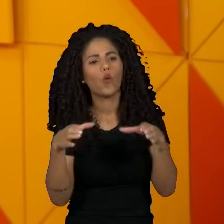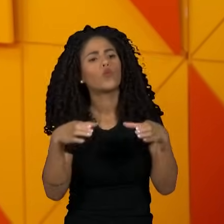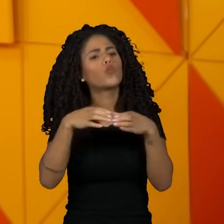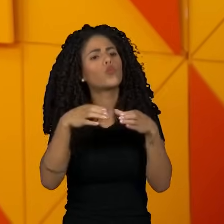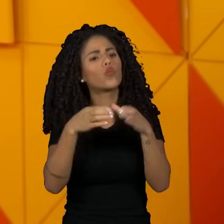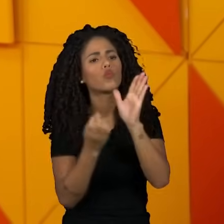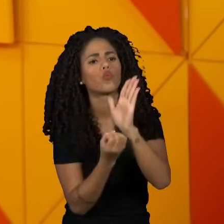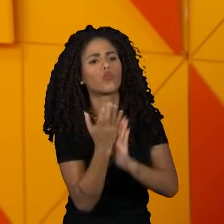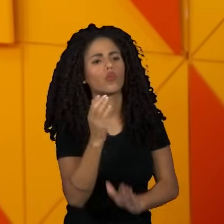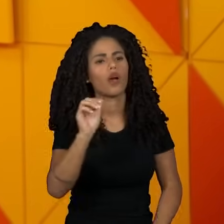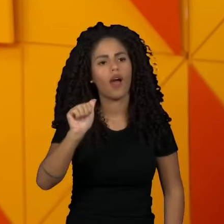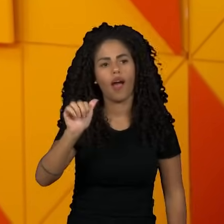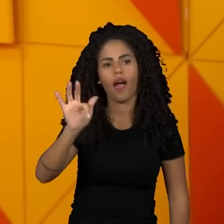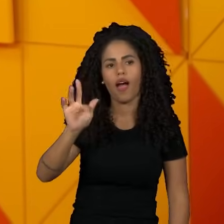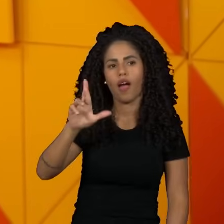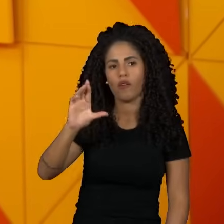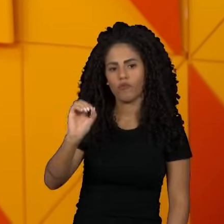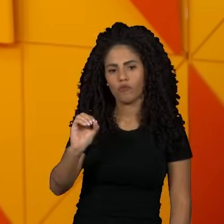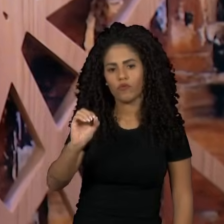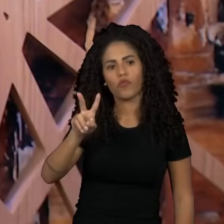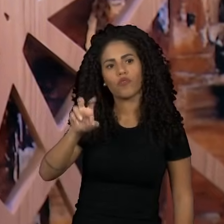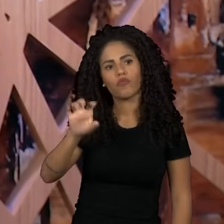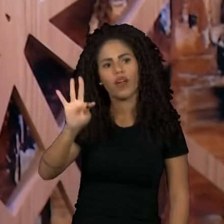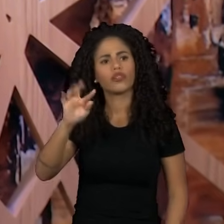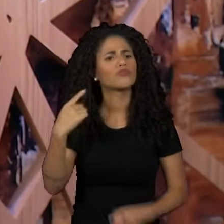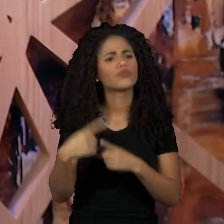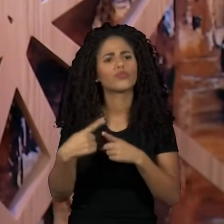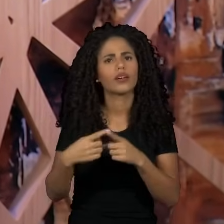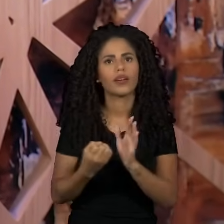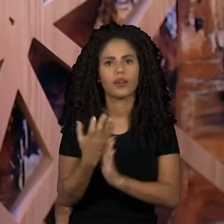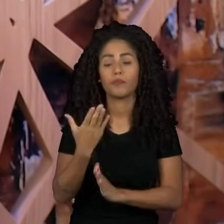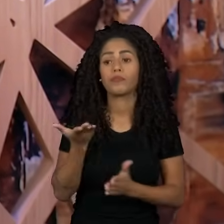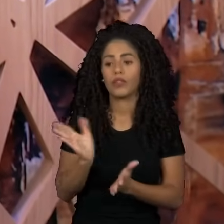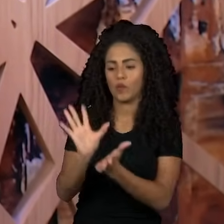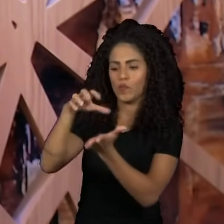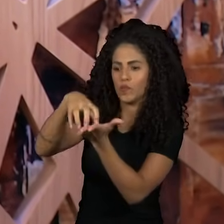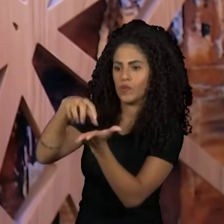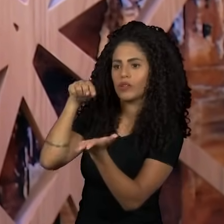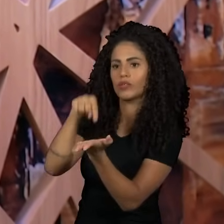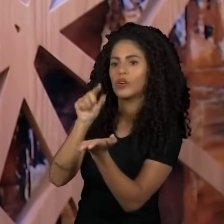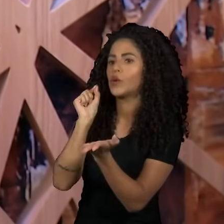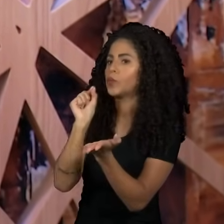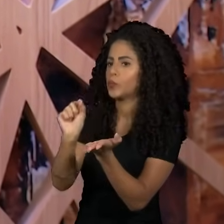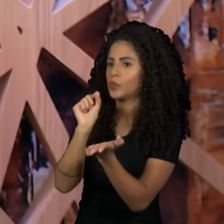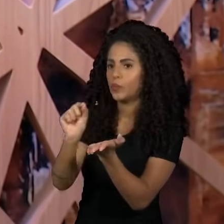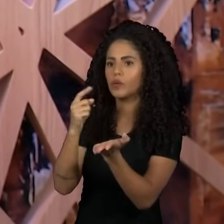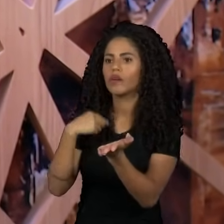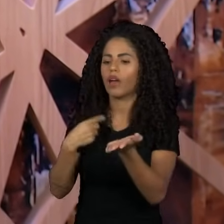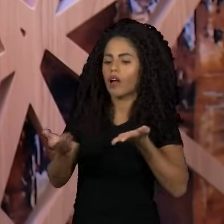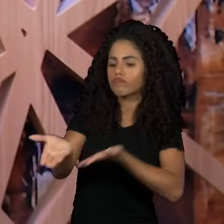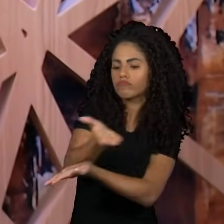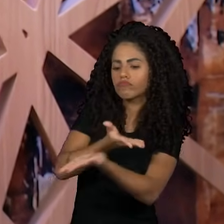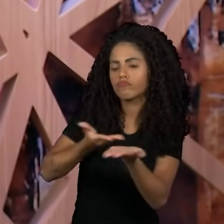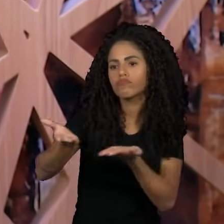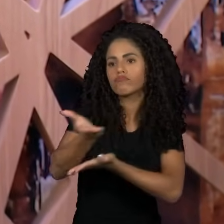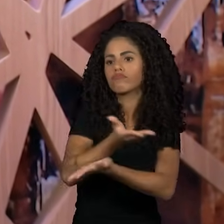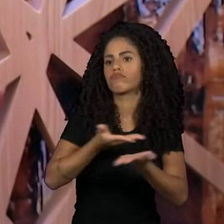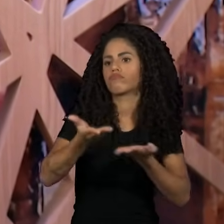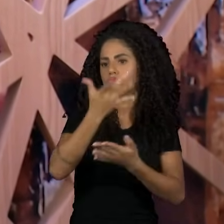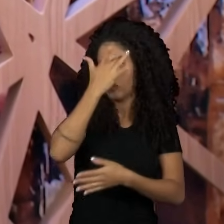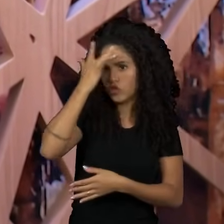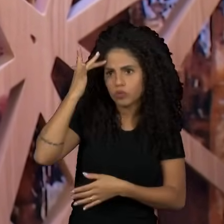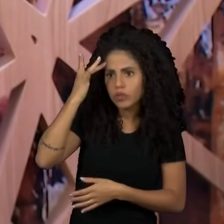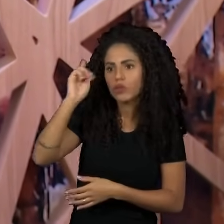ali afrocentrado dentro da profissão? O Afrovet, né, como você falou, é uma rede, um coletivo de médicos veterinários e